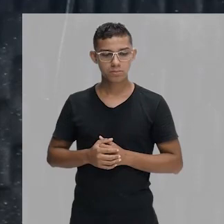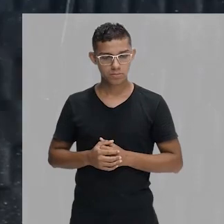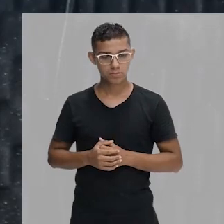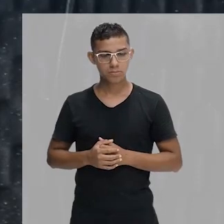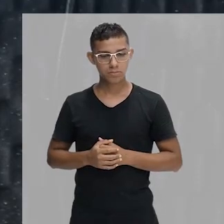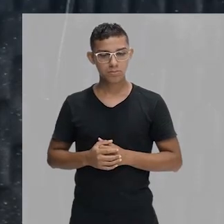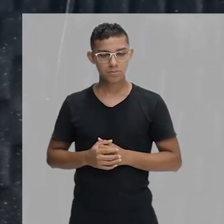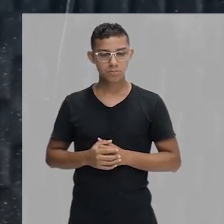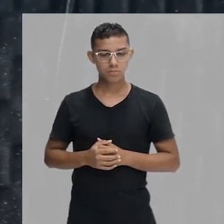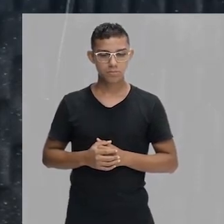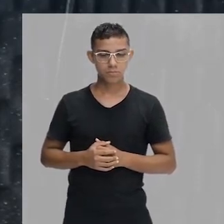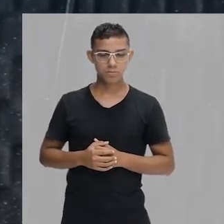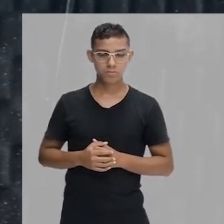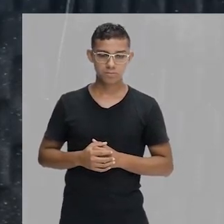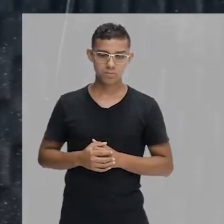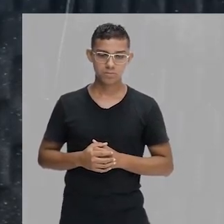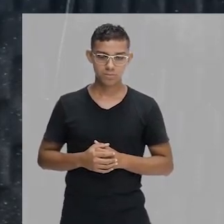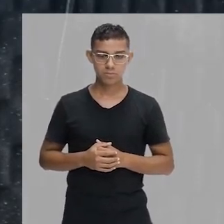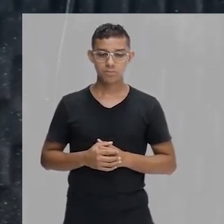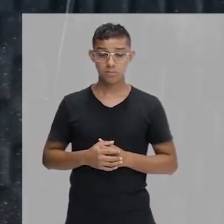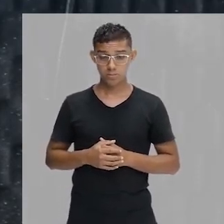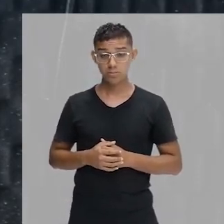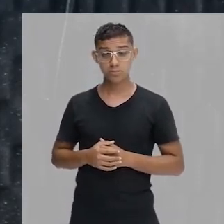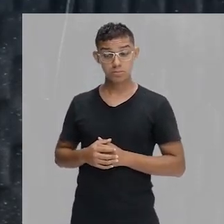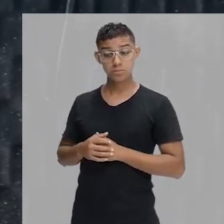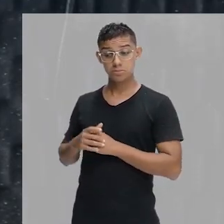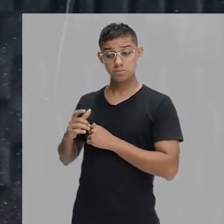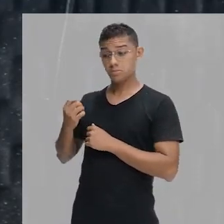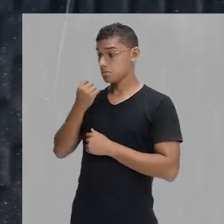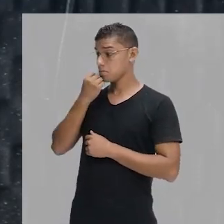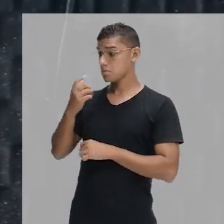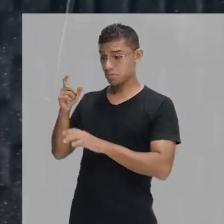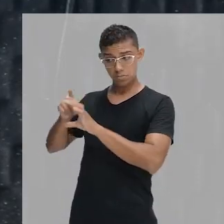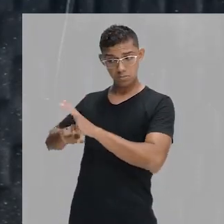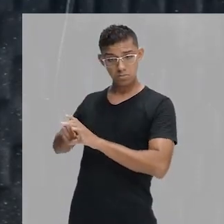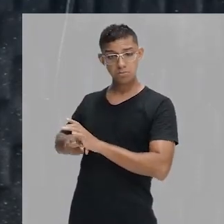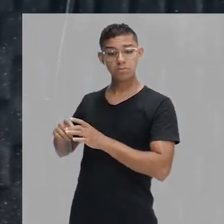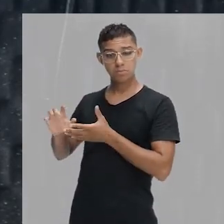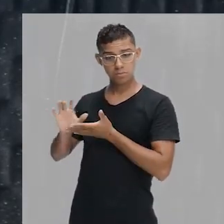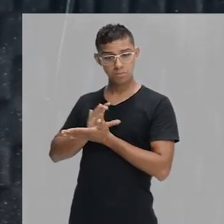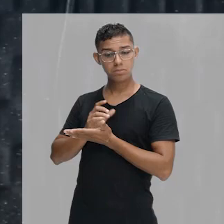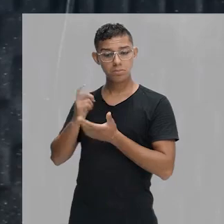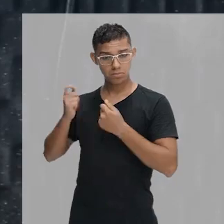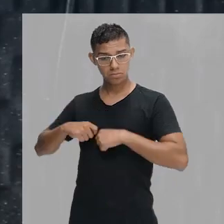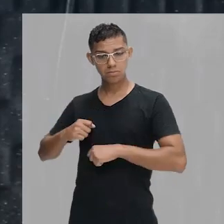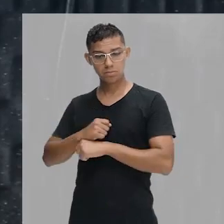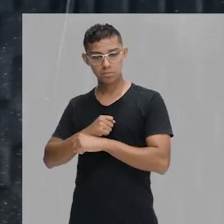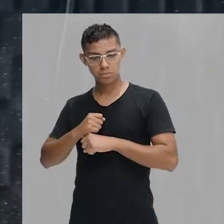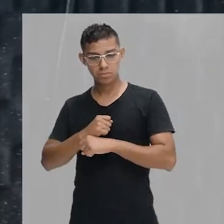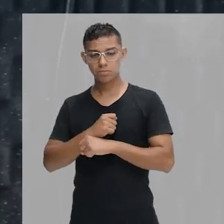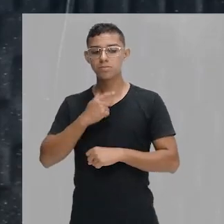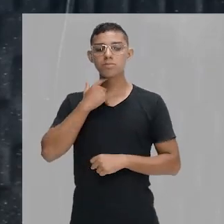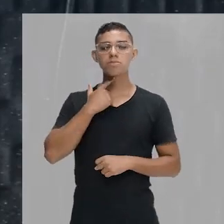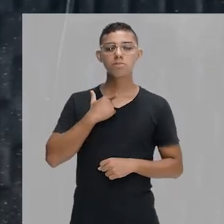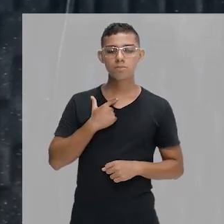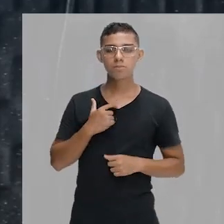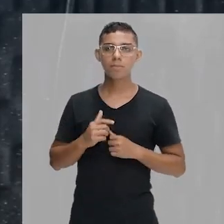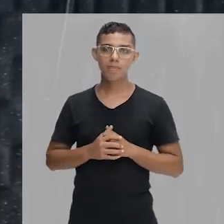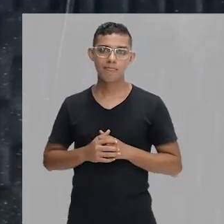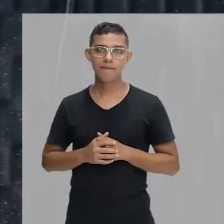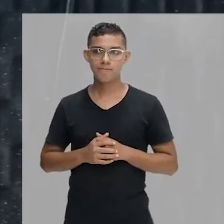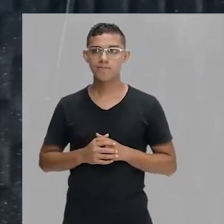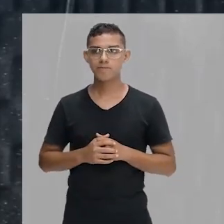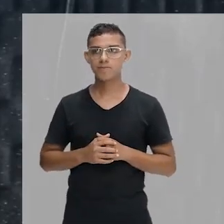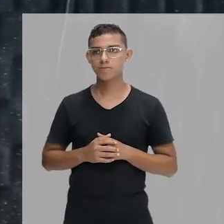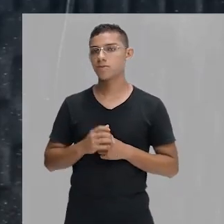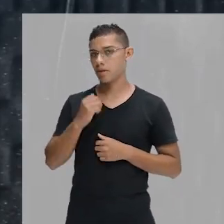neste ano. Então, eu esperava que me oferecesse uma promoção este ano. Então, também é um desejo, tá? E não deixa